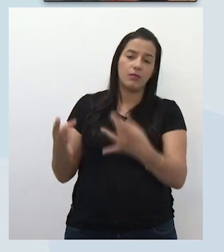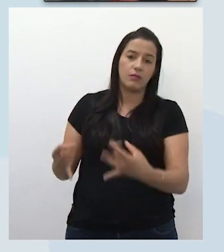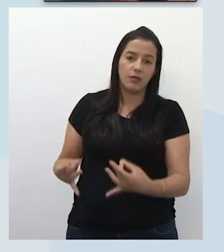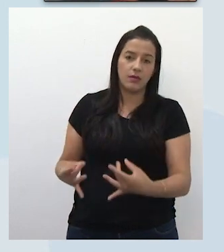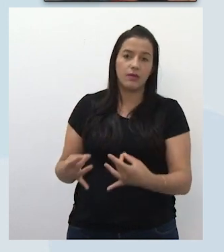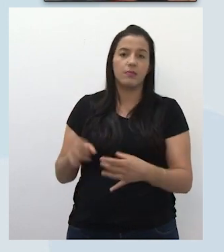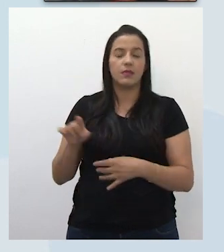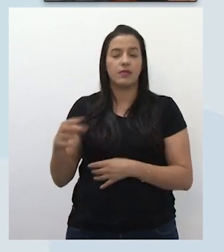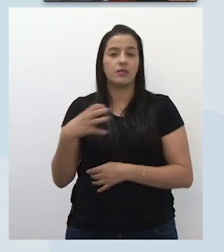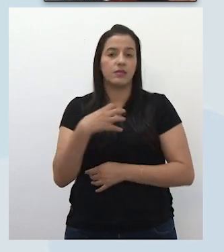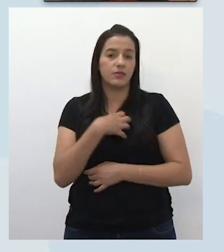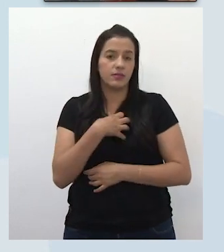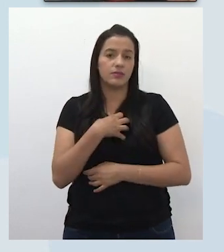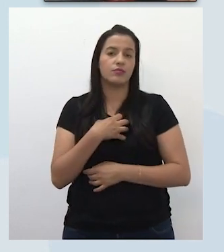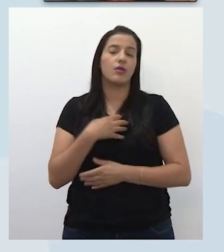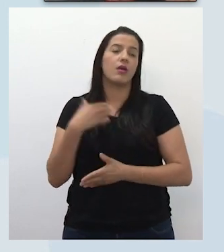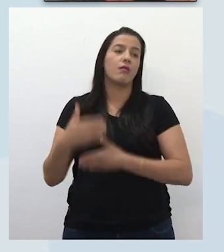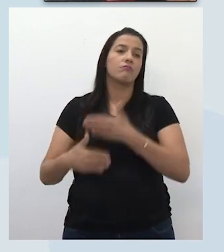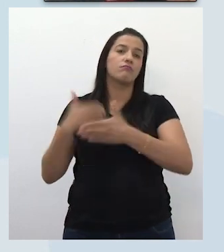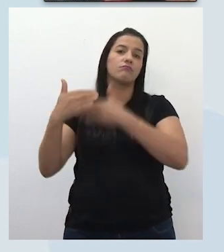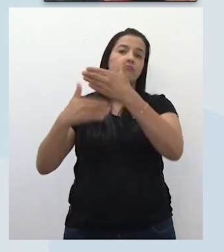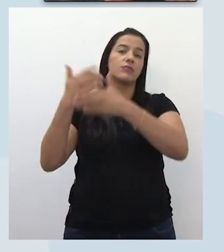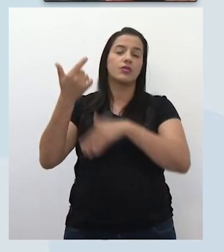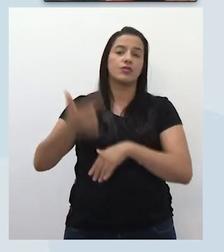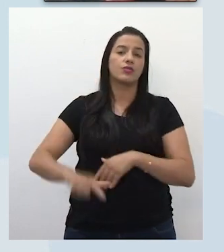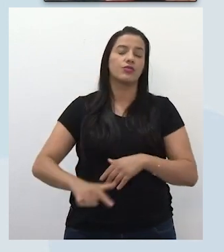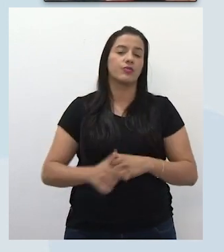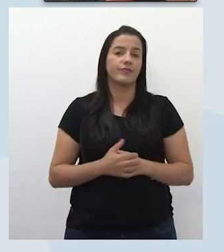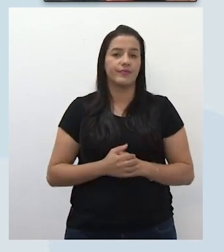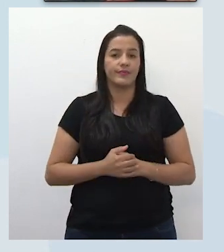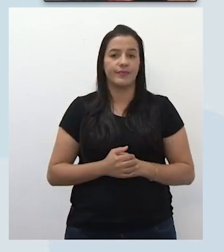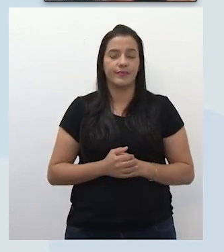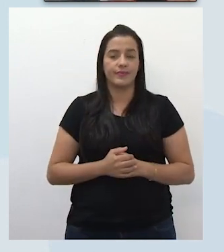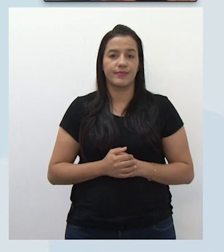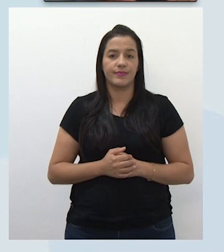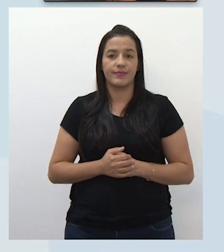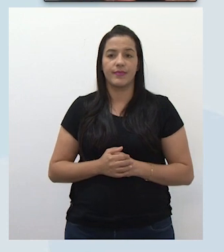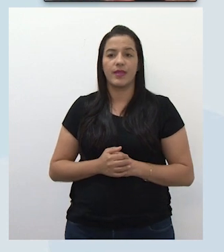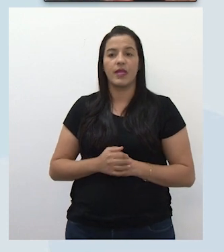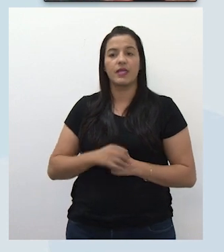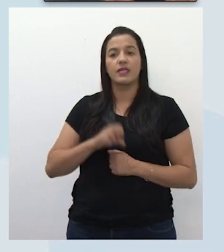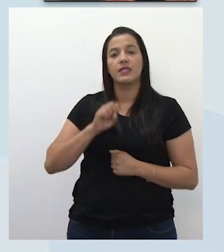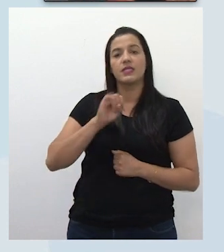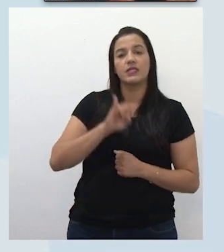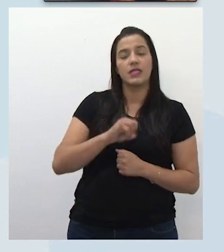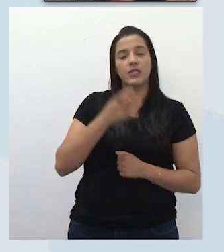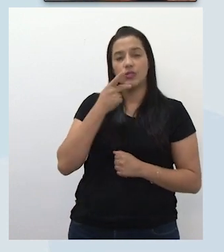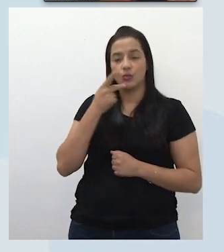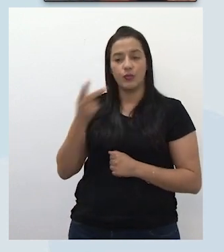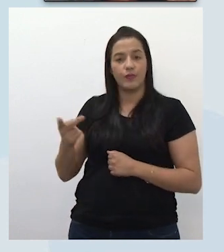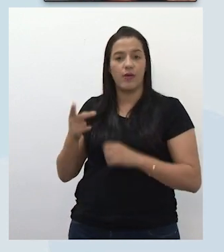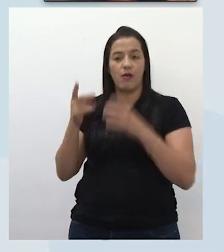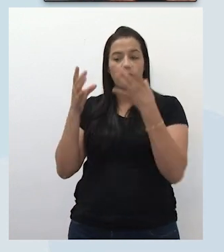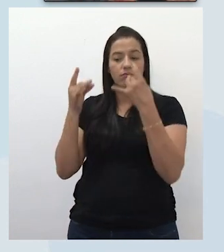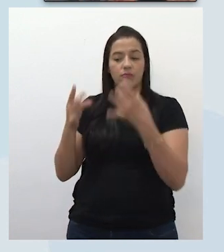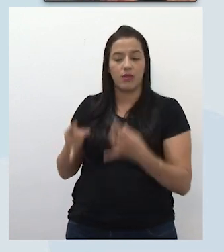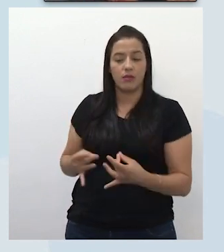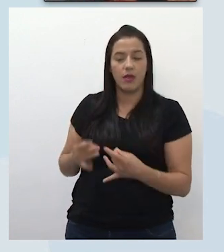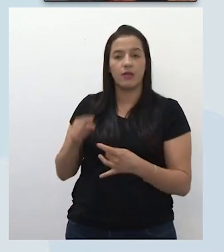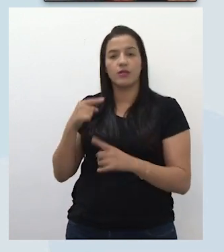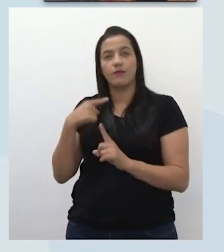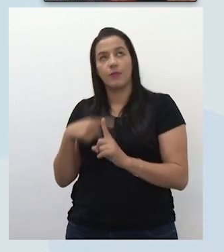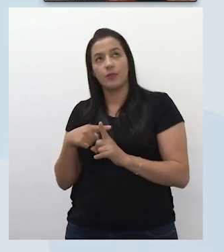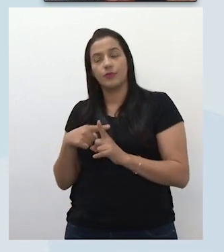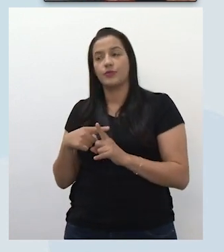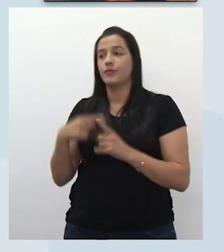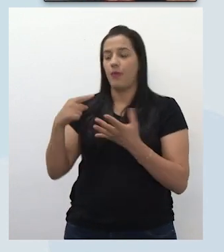ele se sinta estimulado a repetir o comportamento. Se a gente não descreve qual comportamento foi positivo e, portanto,